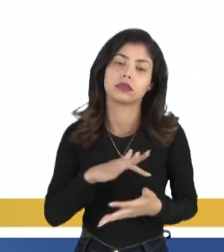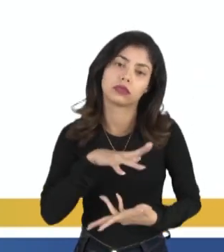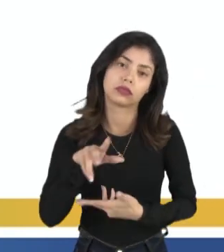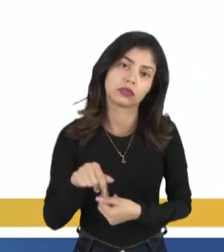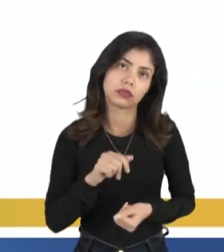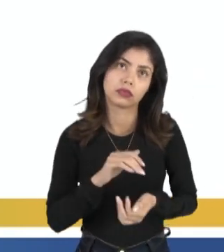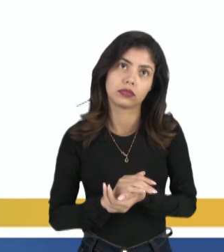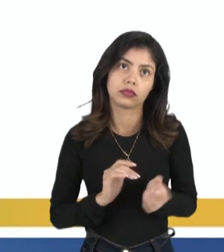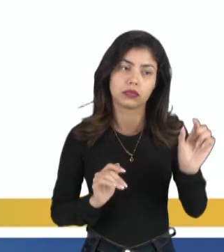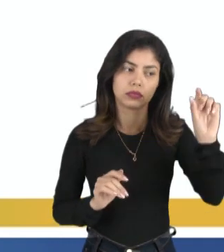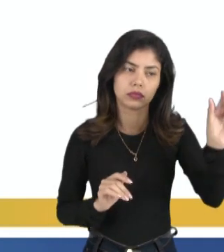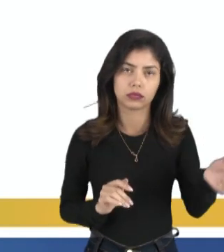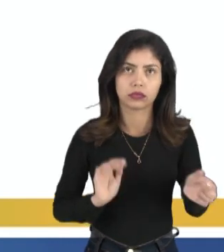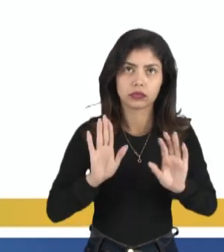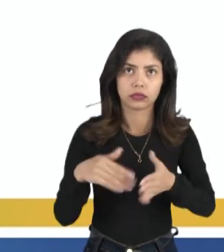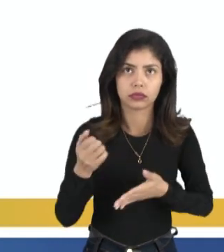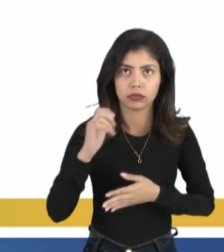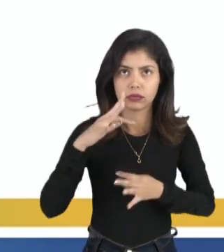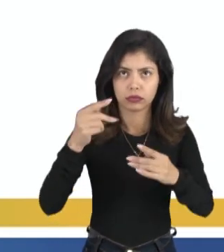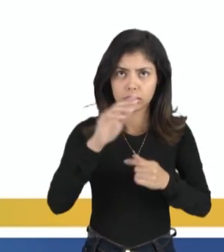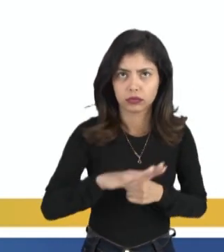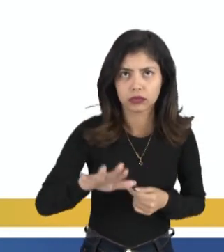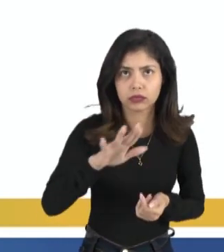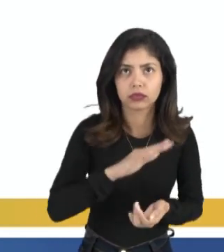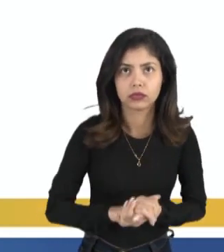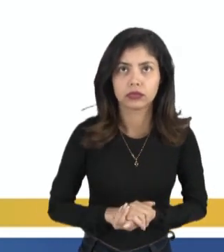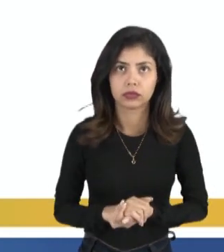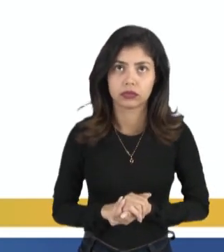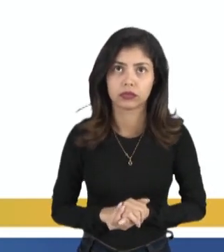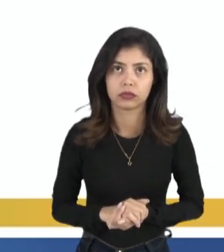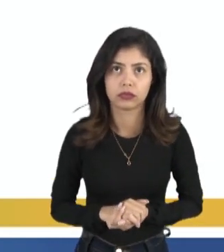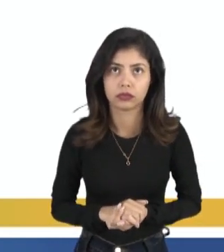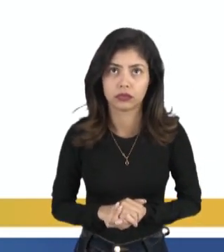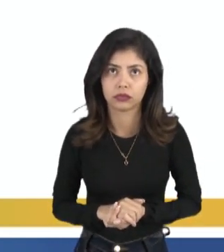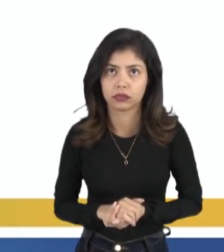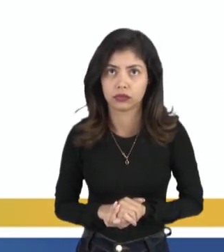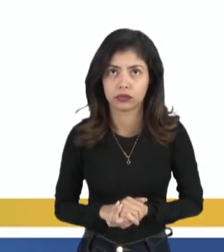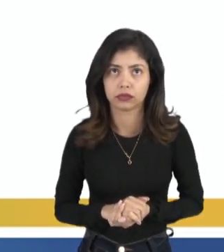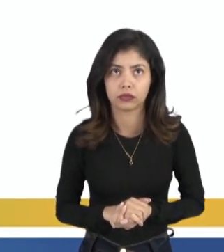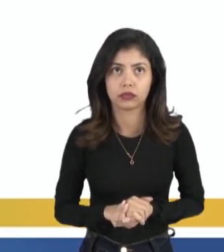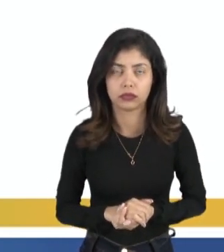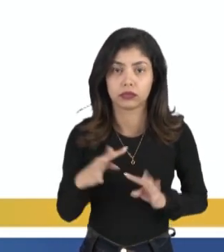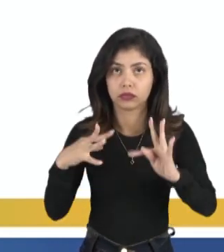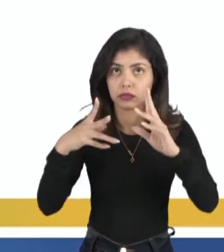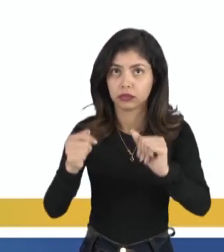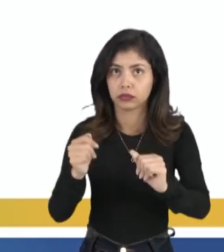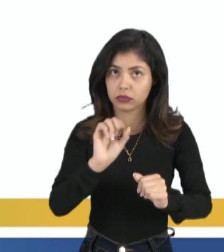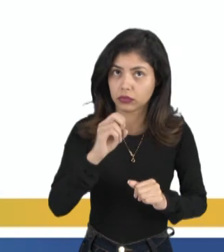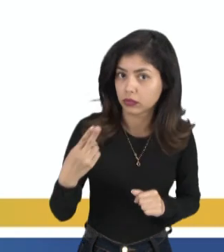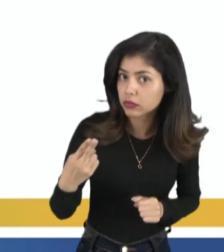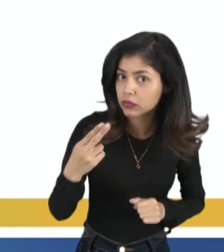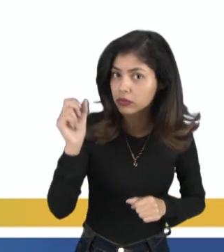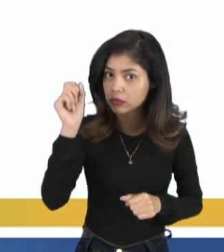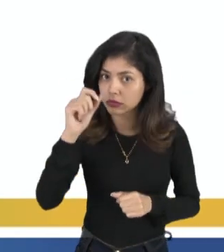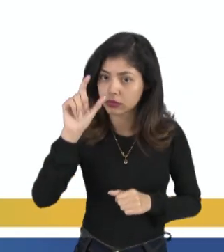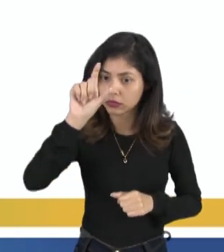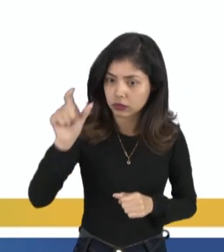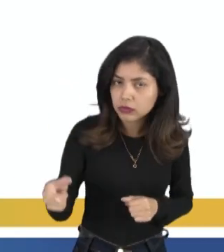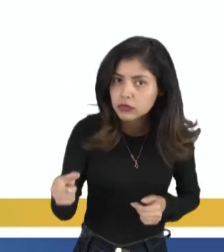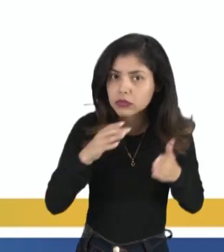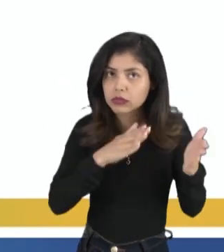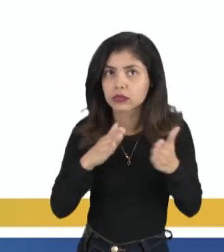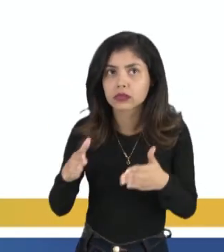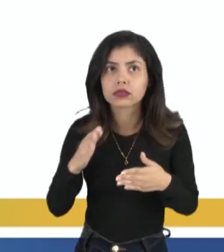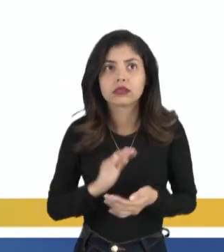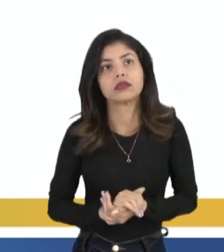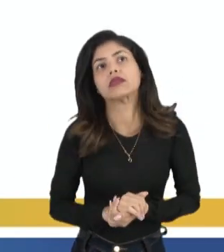ver a Lua. Em que fase? Total ou parcial? Porque aqui nós já temos aqui, ó, total da Lua, parcial da Lua.